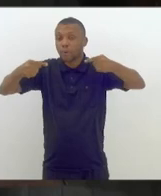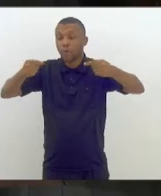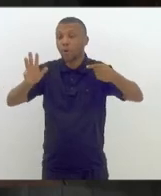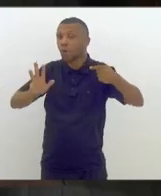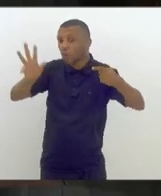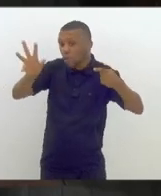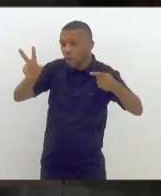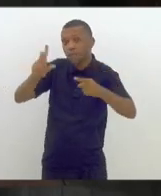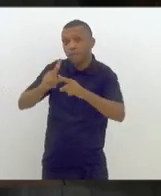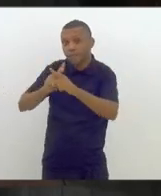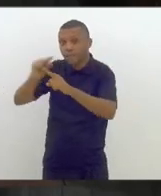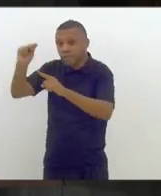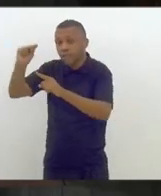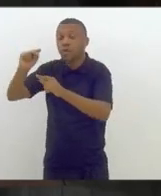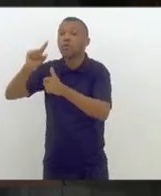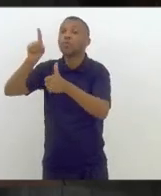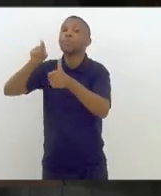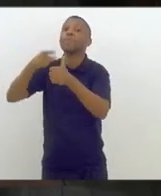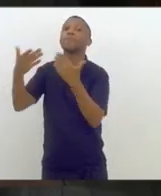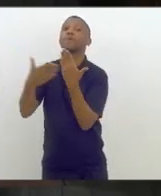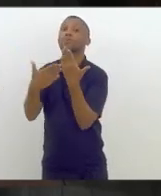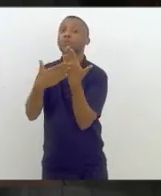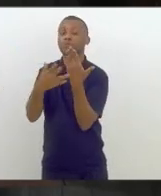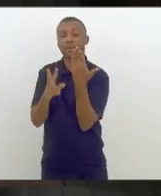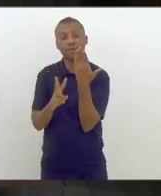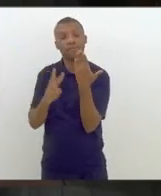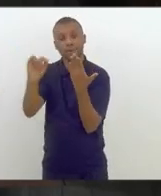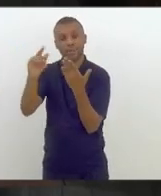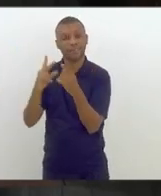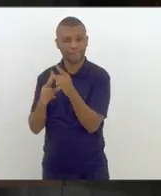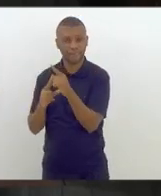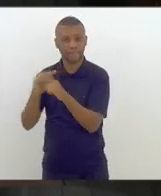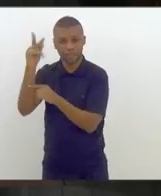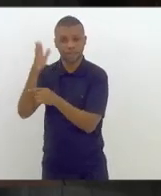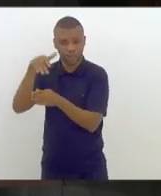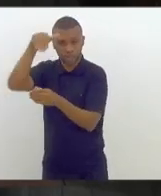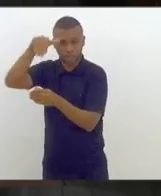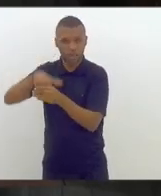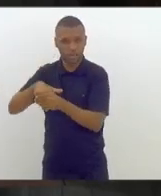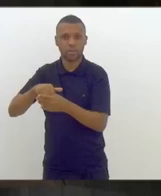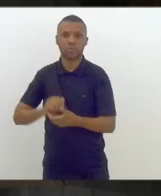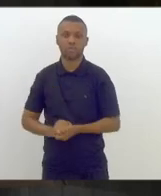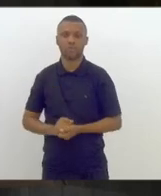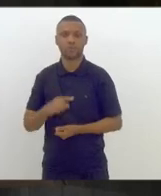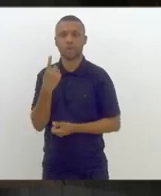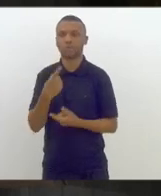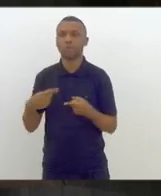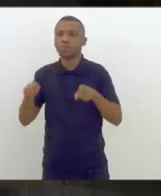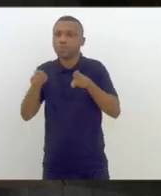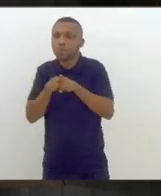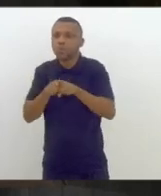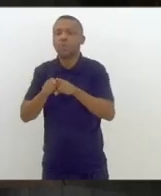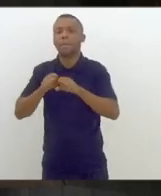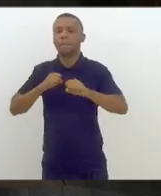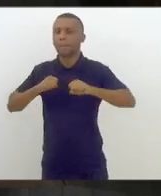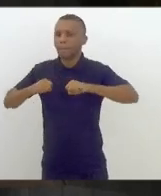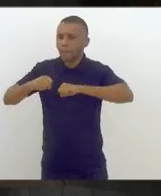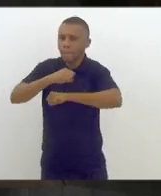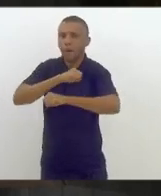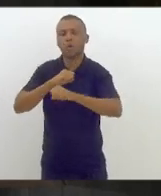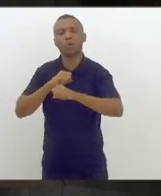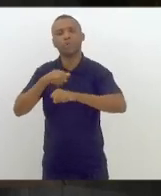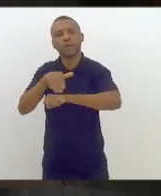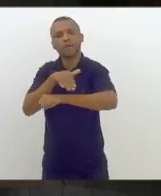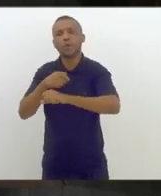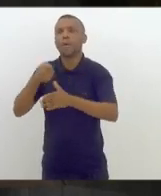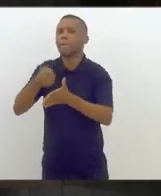foi o vencedor do primeiro turno e será o vencedor dessa eleição. E nós vamos estar juntos nas ruas,